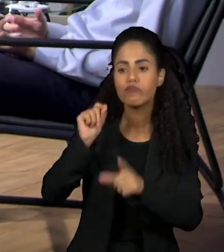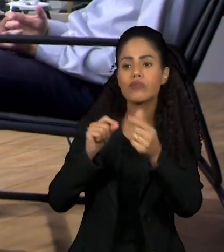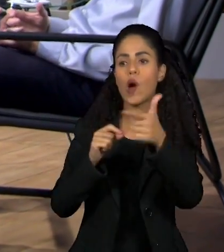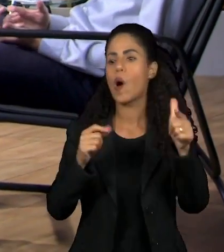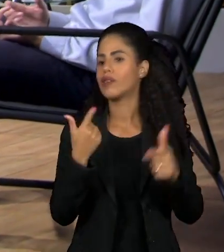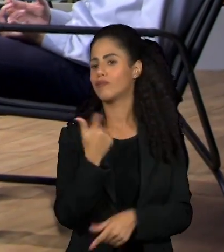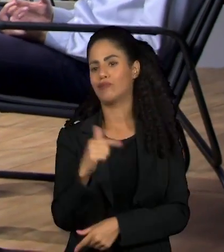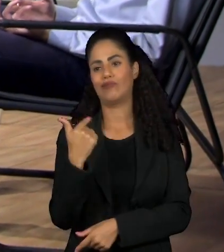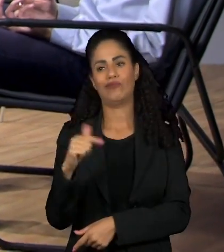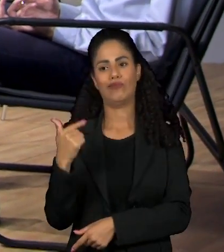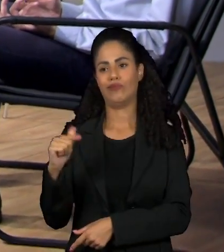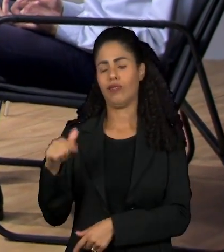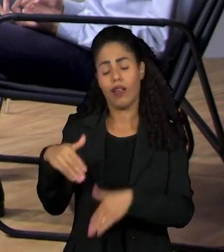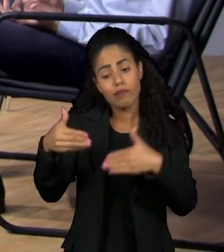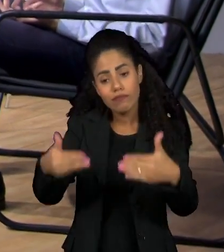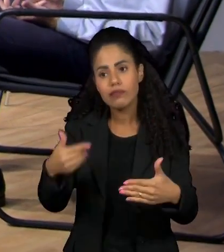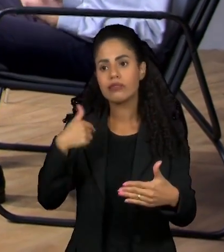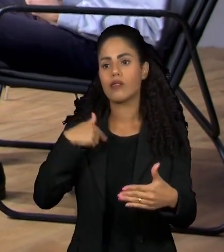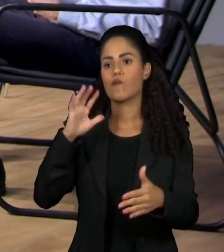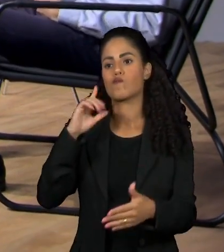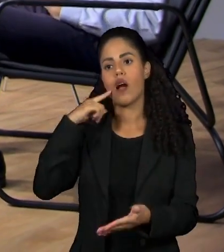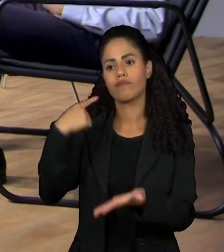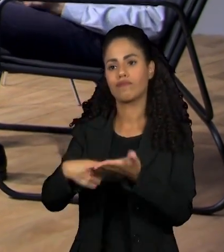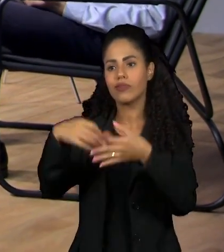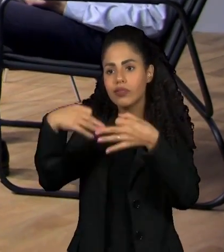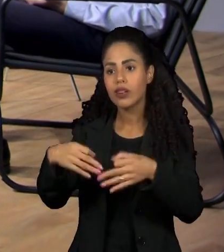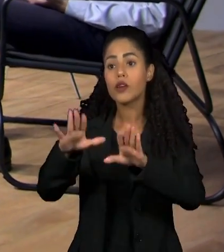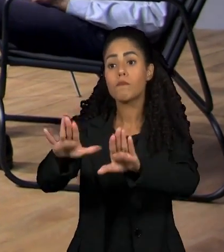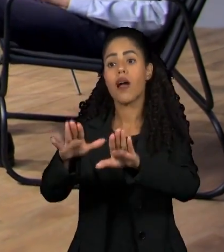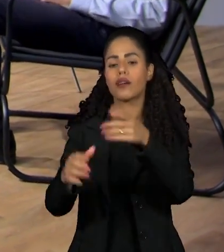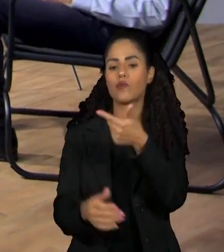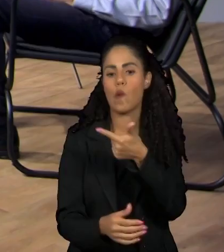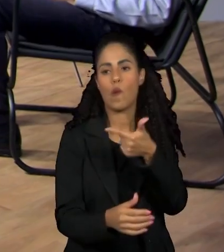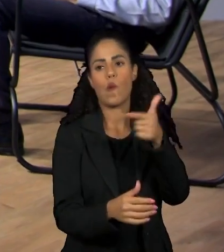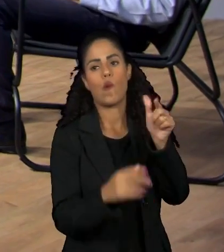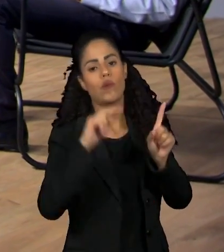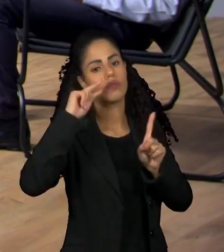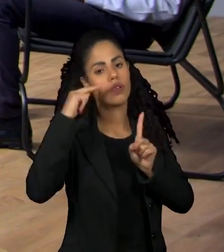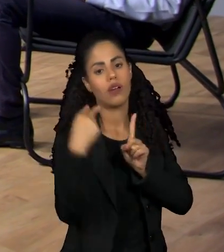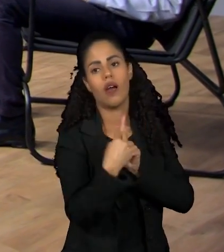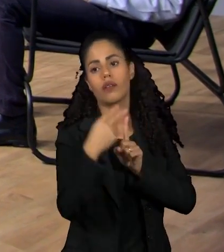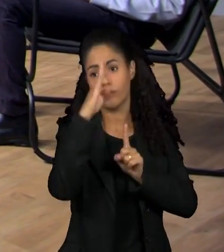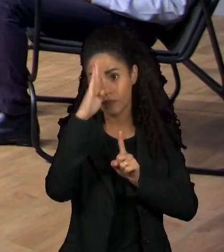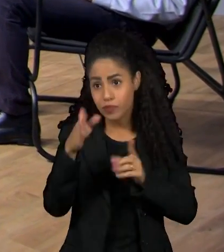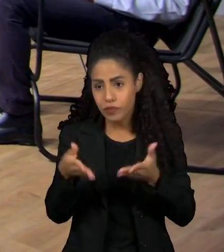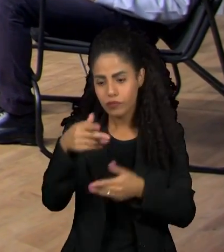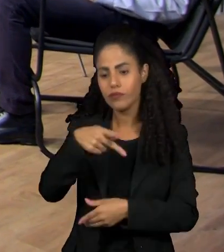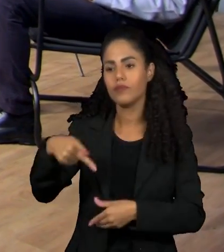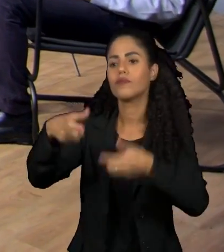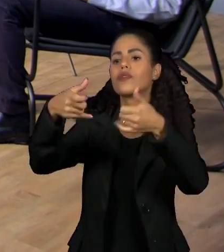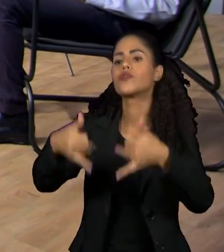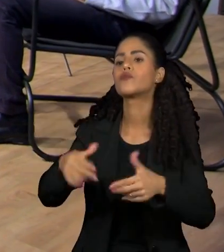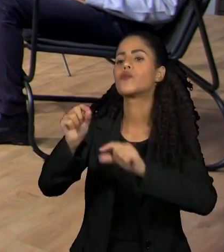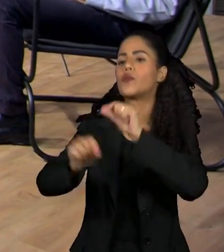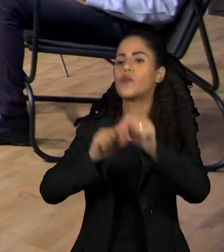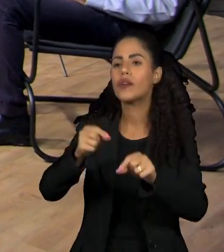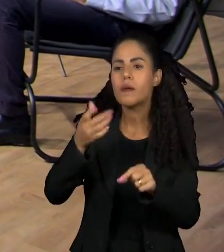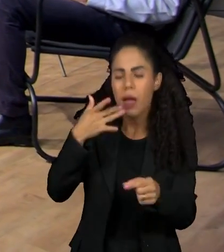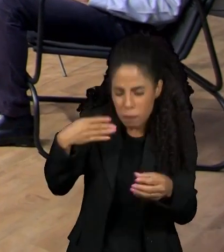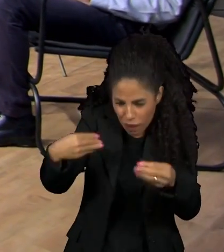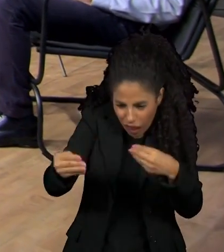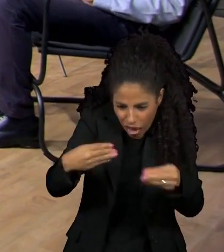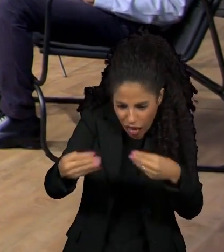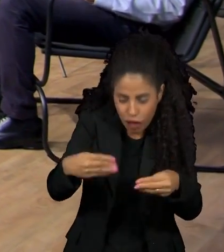ele tem, de fato, uma função a cumprir. Mas, por outro lado, é a questão, principalmente como a professora comentou, dos plásticos de uso